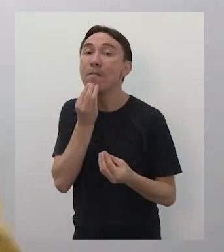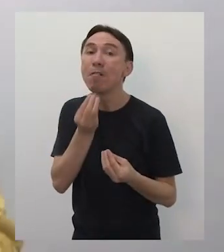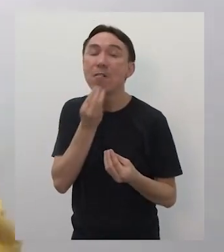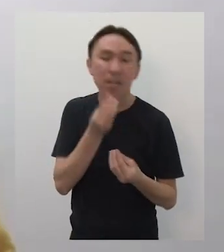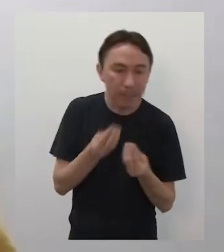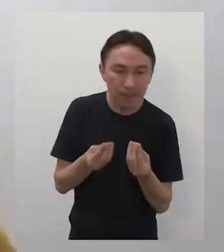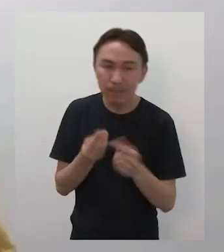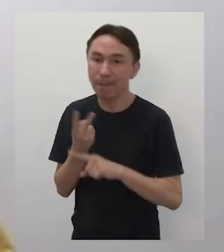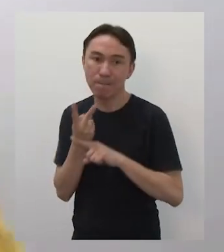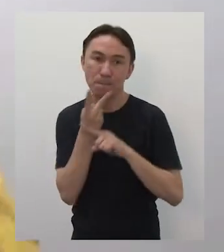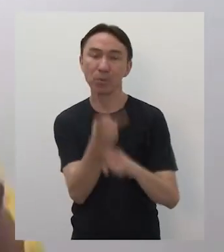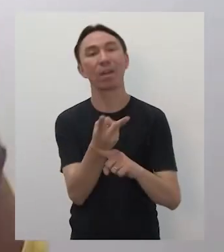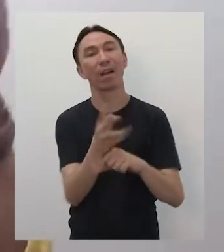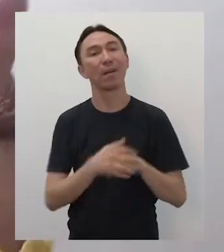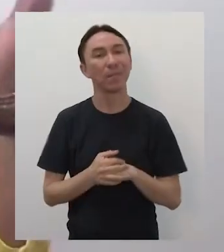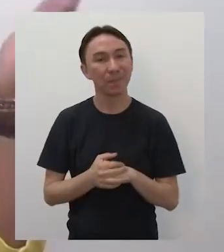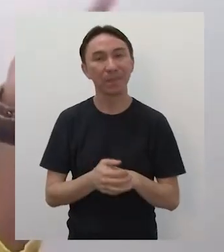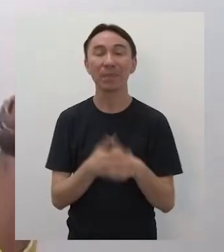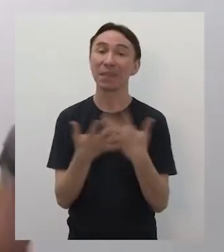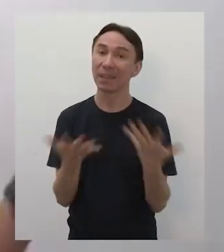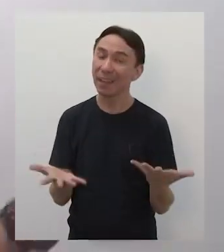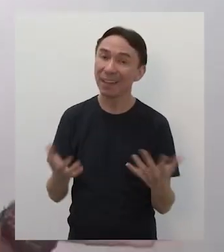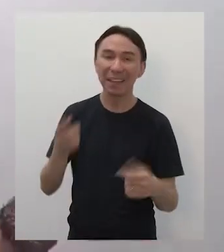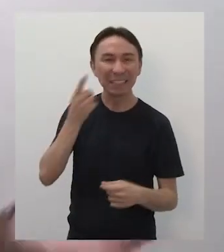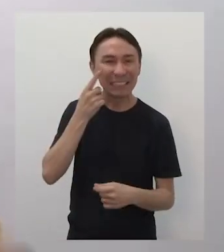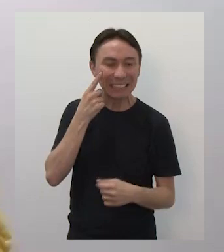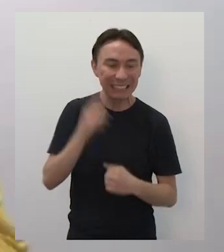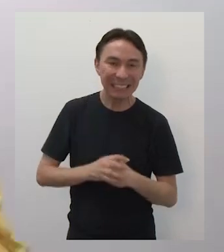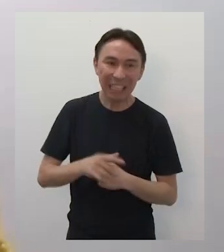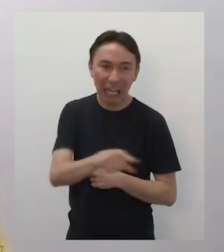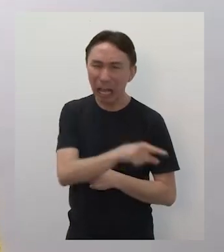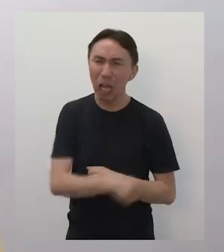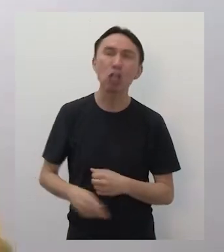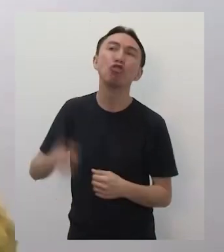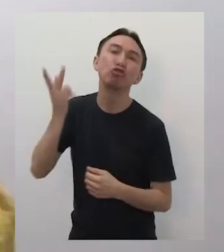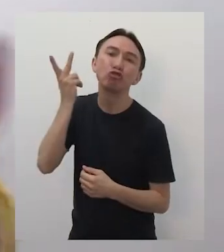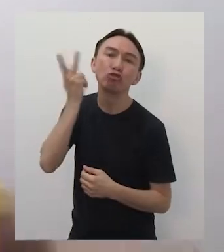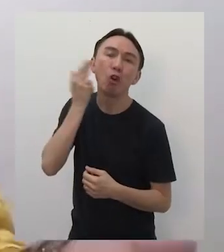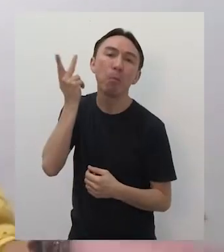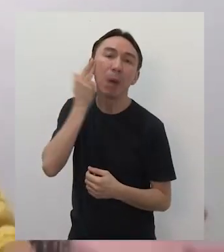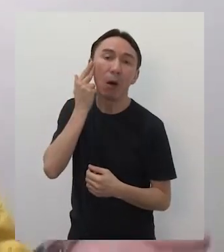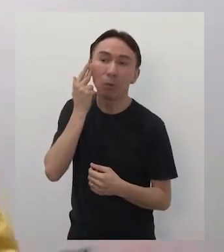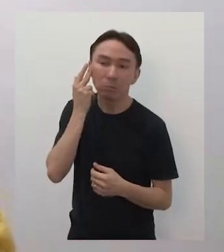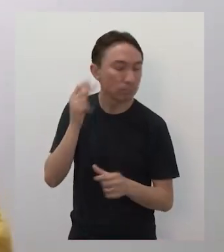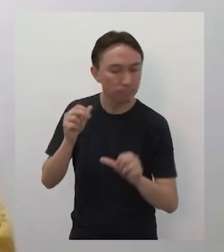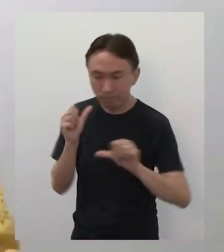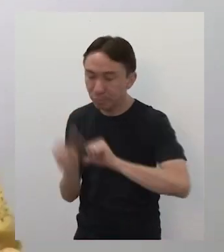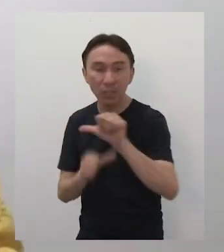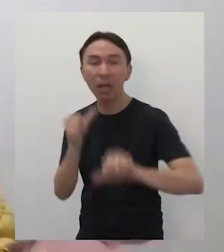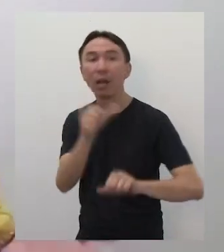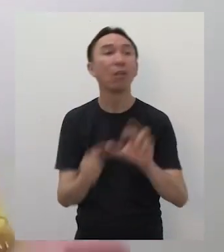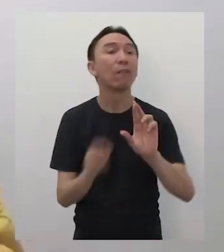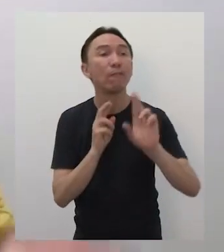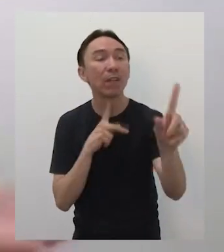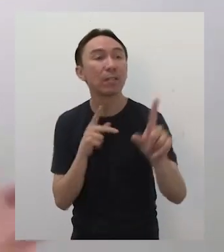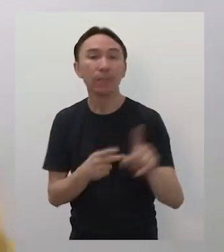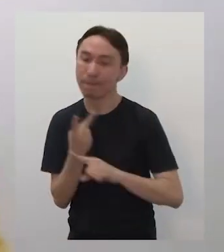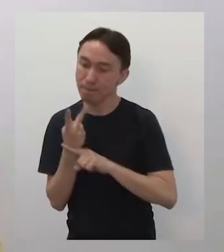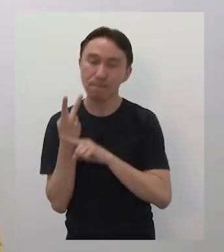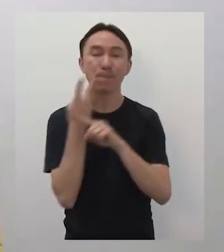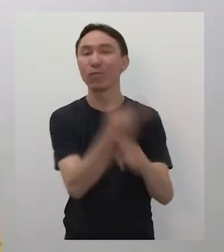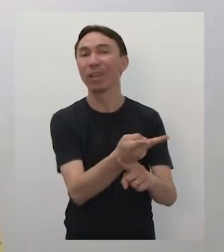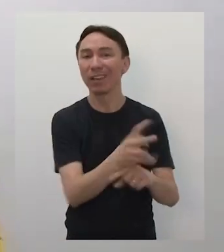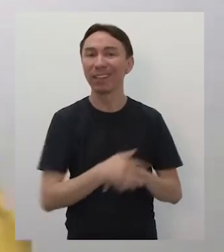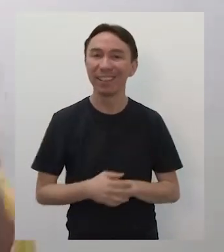proposto, ou seja, sair do convencional, buscar algo diferente do que estávamos acostumados